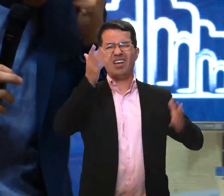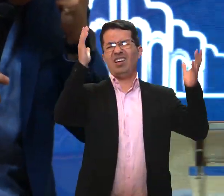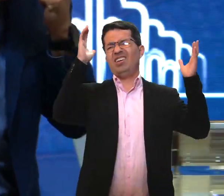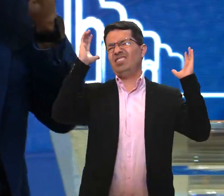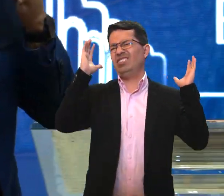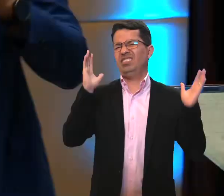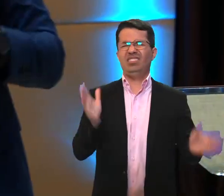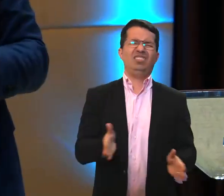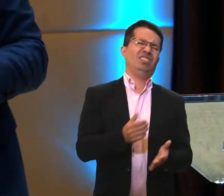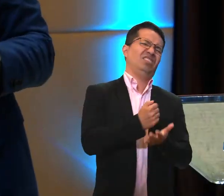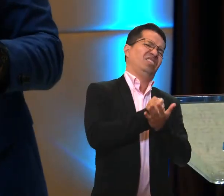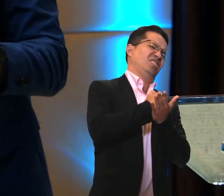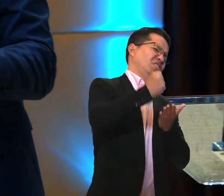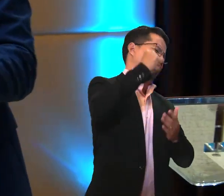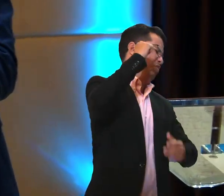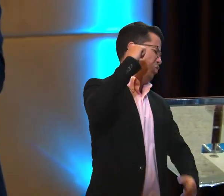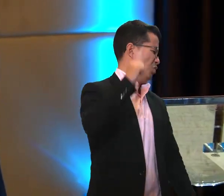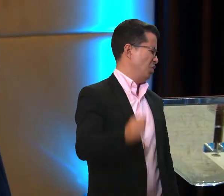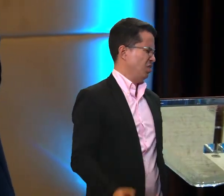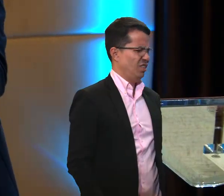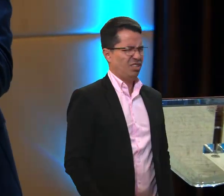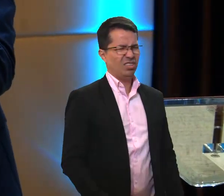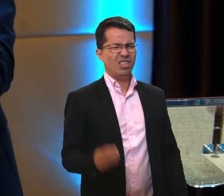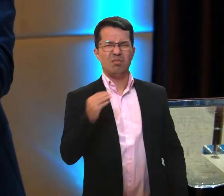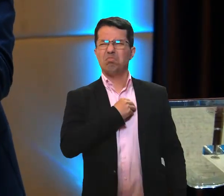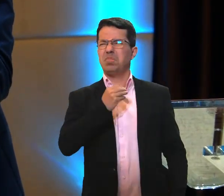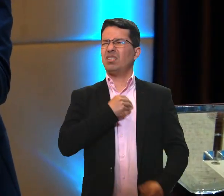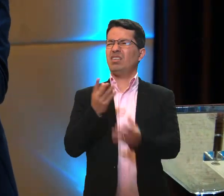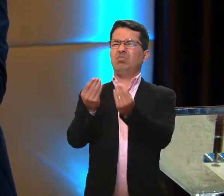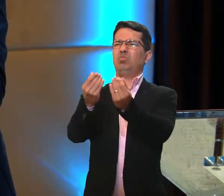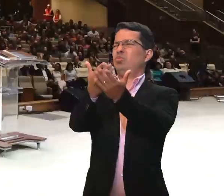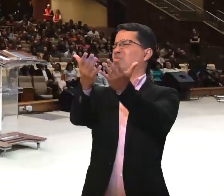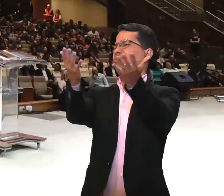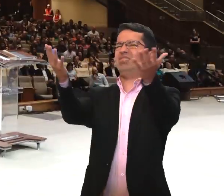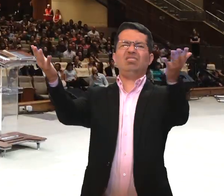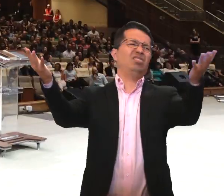Mas, quando o povo começa a orar, jejuar,